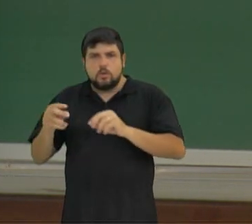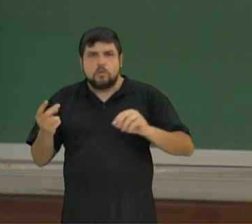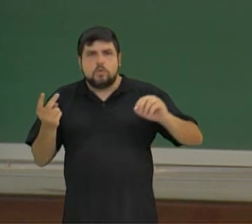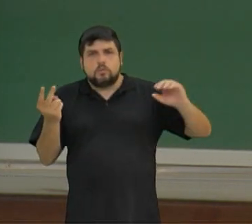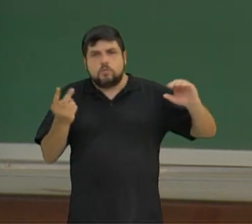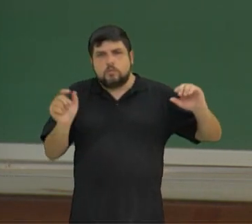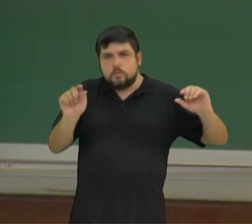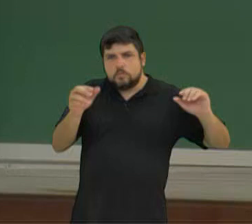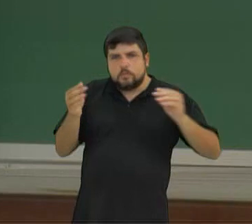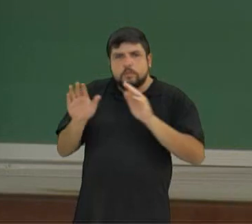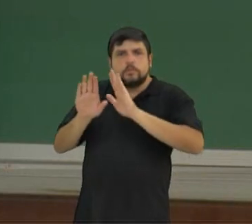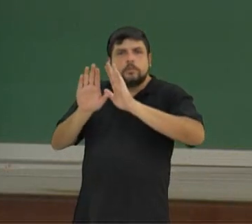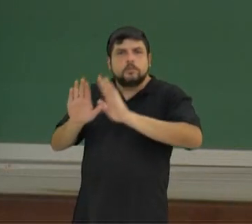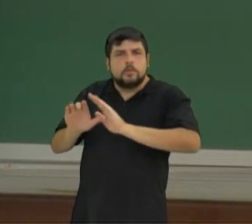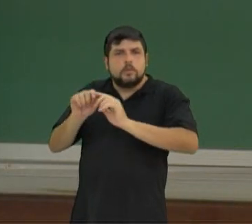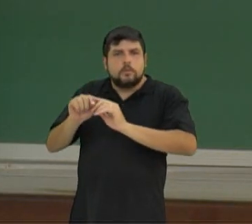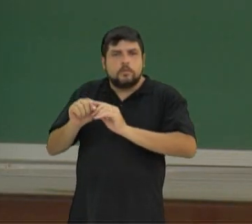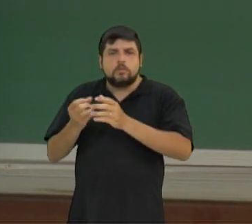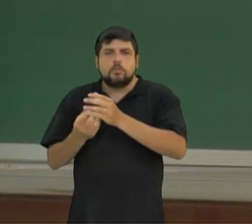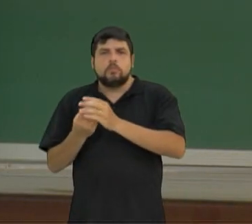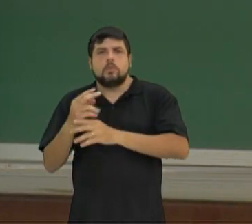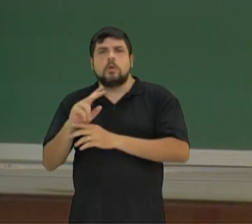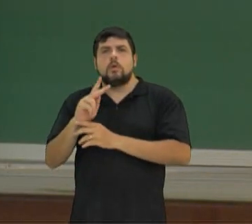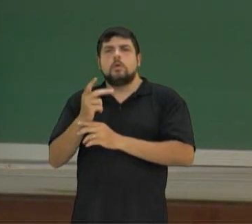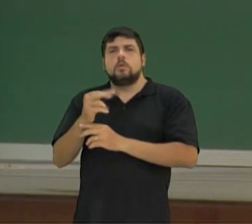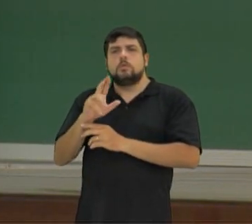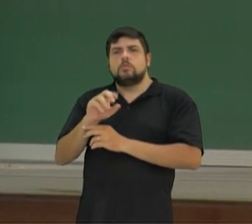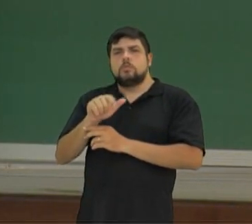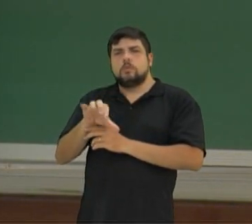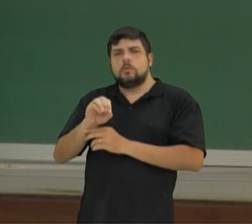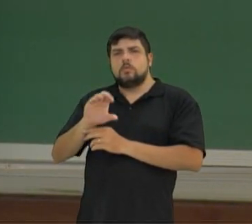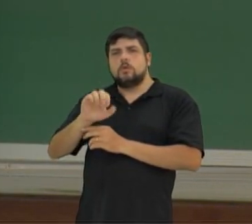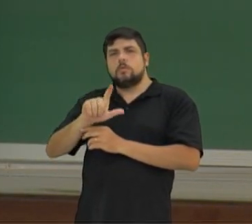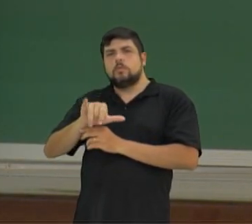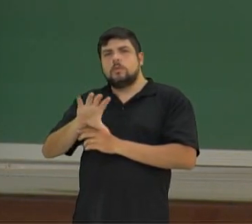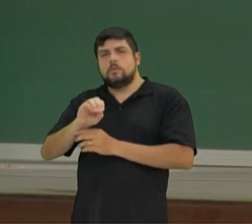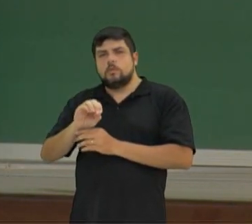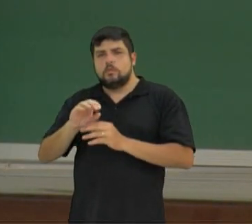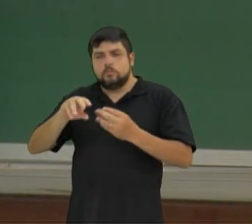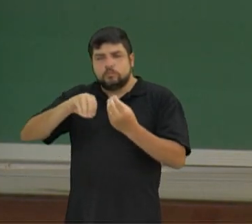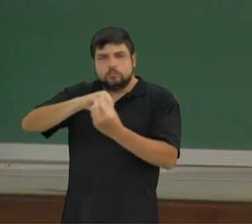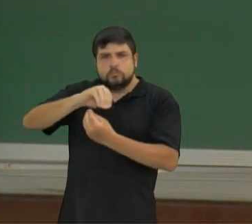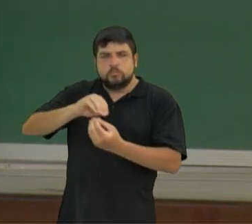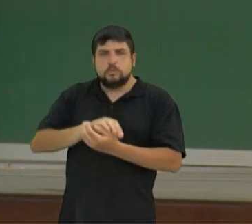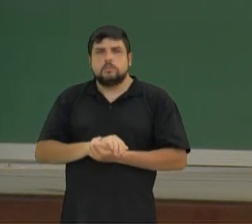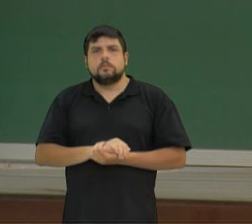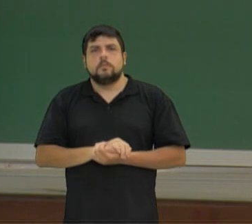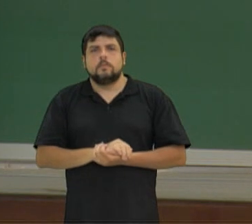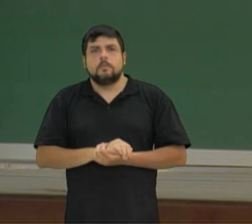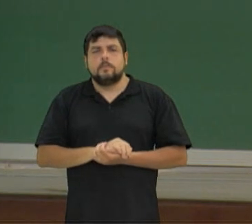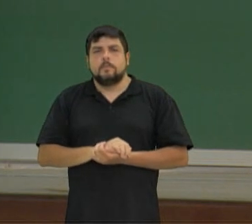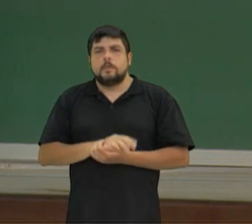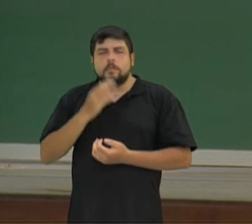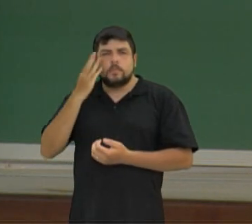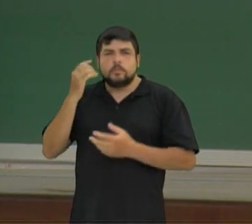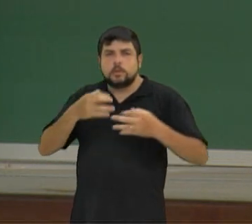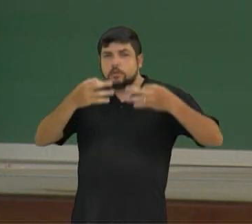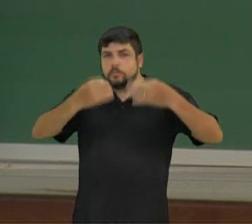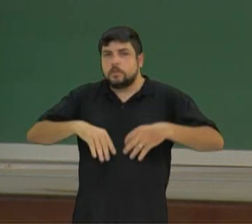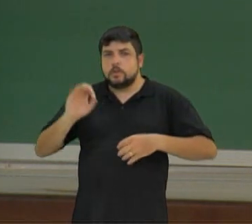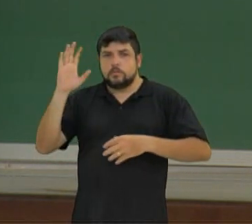dentro da solução e vão formar o hidróxido de cálcio quando eles se juntarem ali, certo? Para ter certeza que isso vai acontecer dessa